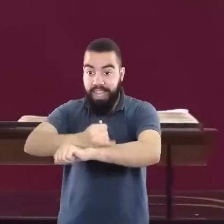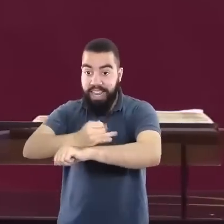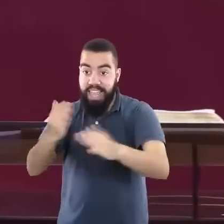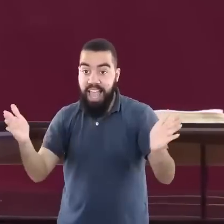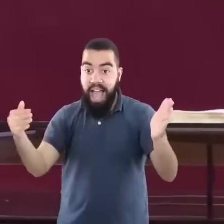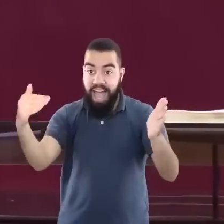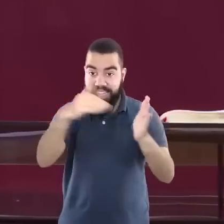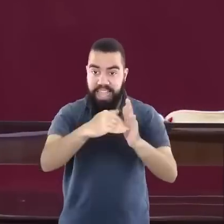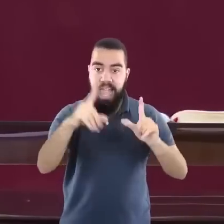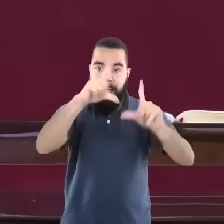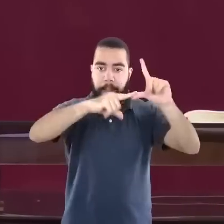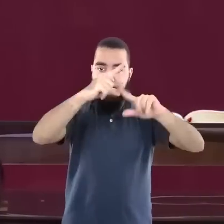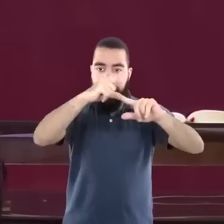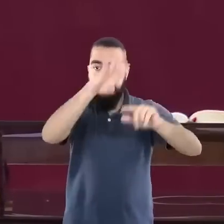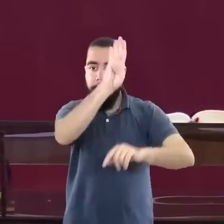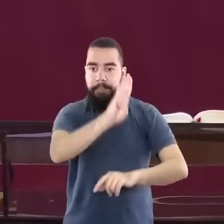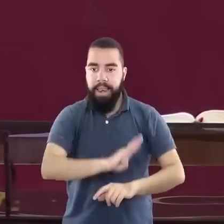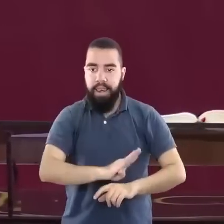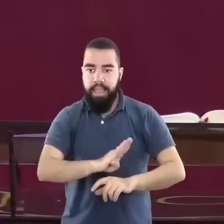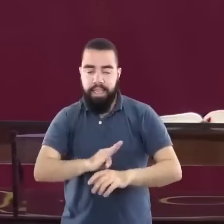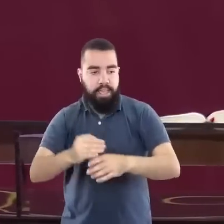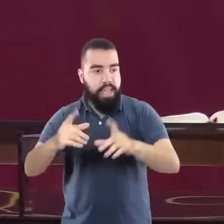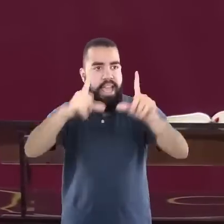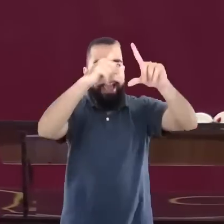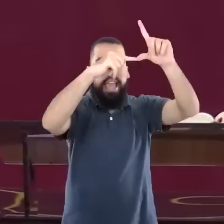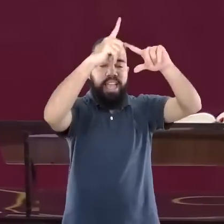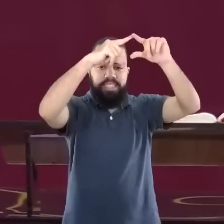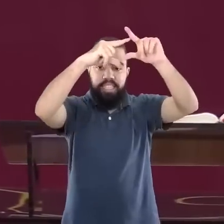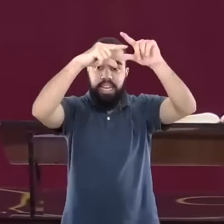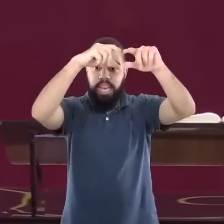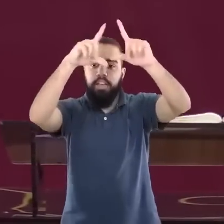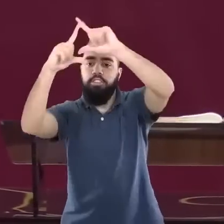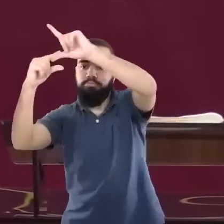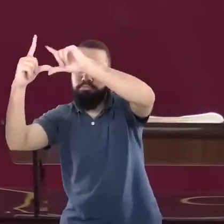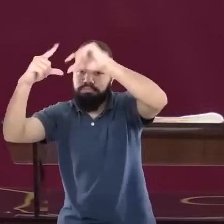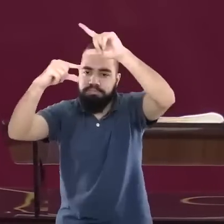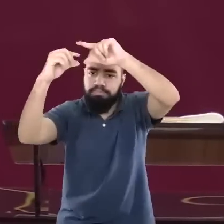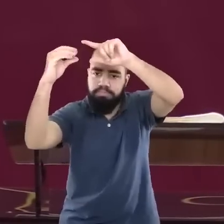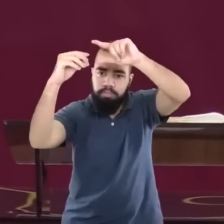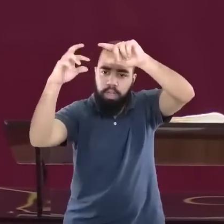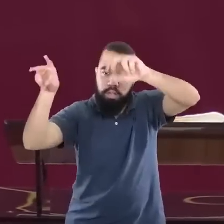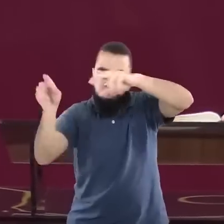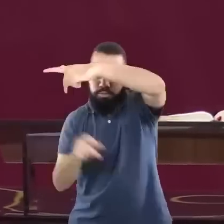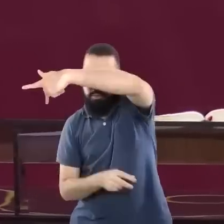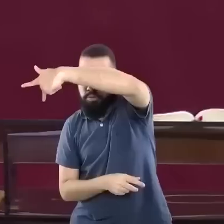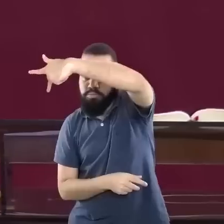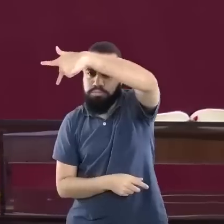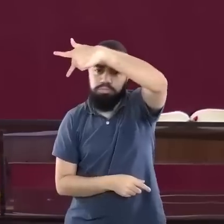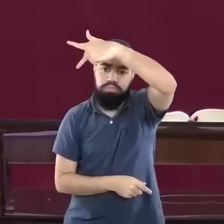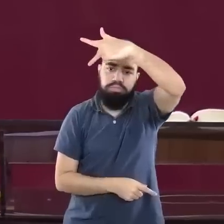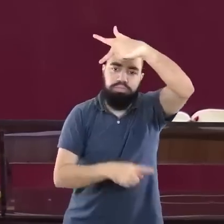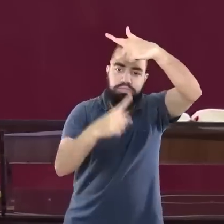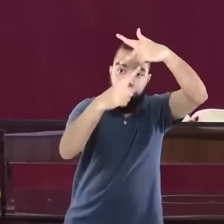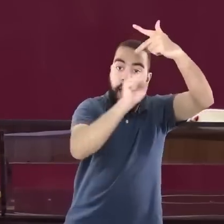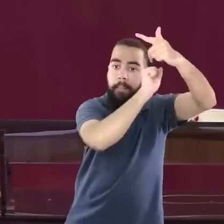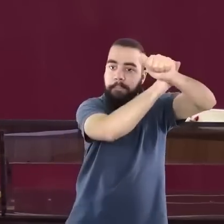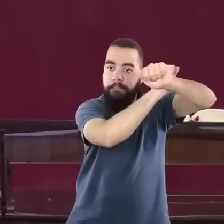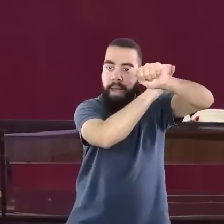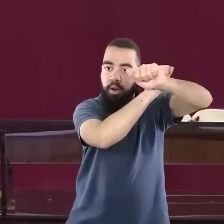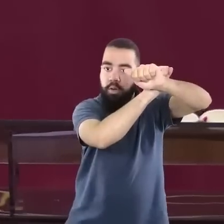onde estava Maria com o menino a estrela parou e eles tomaram foram tomados de grande alegria e eles Entraram na casa